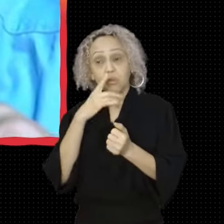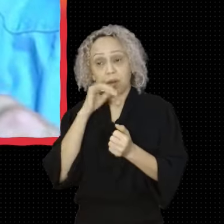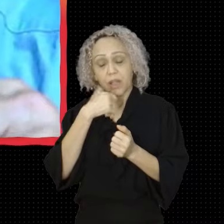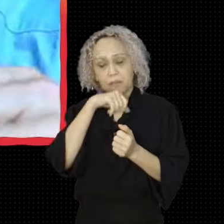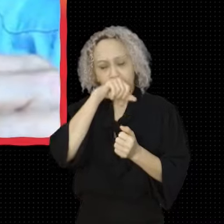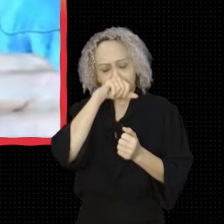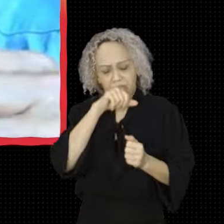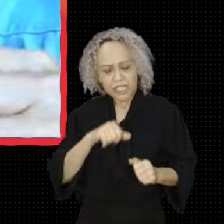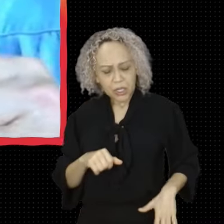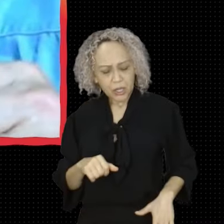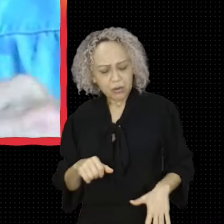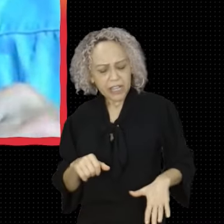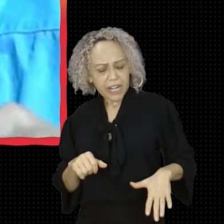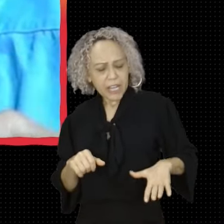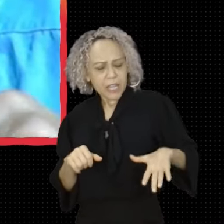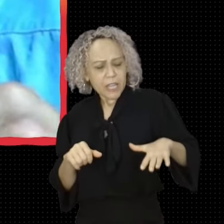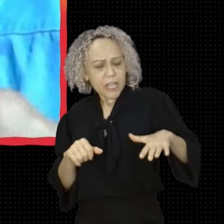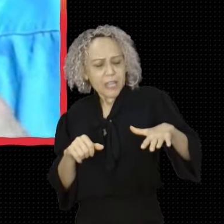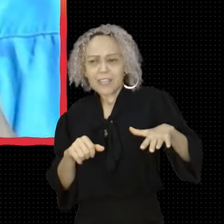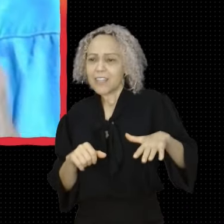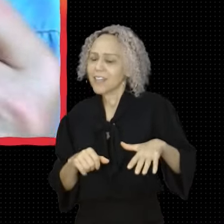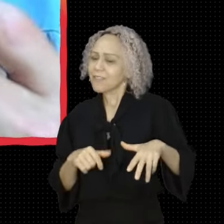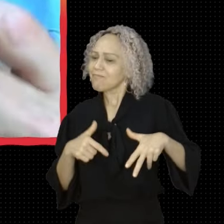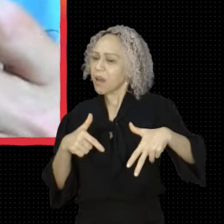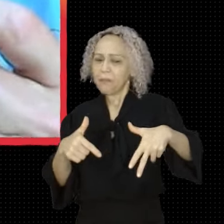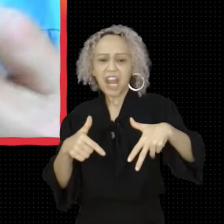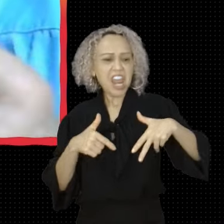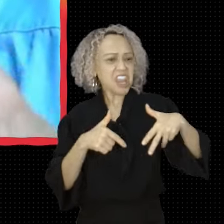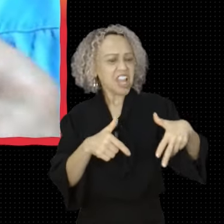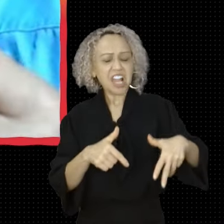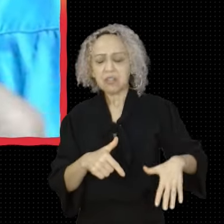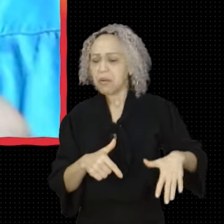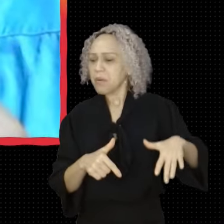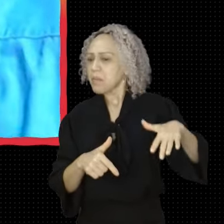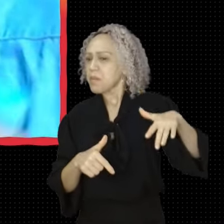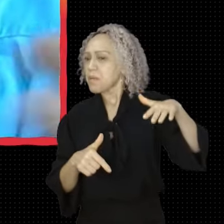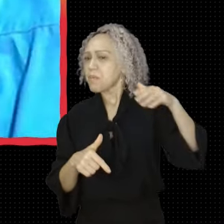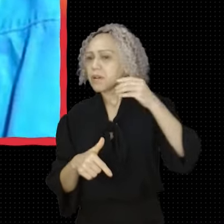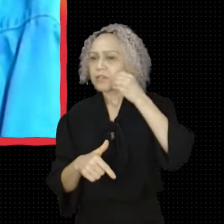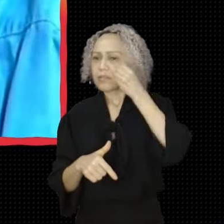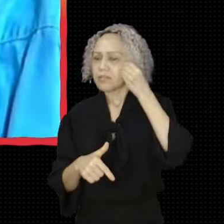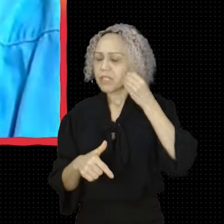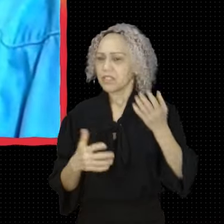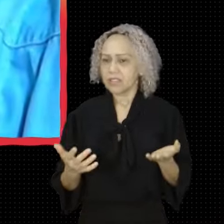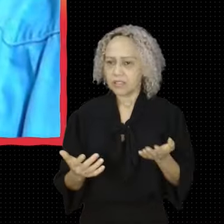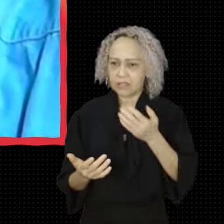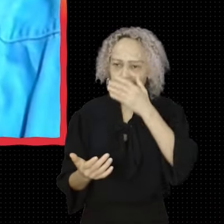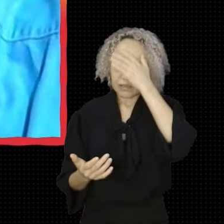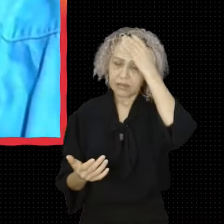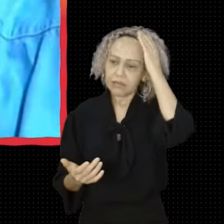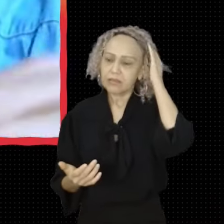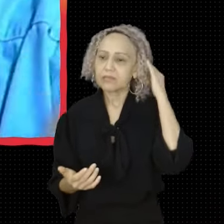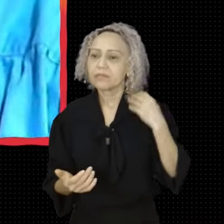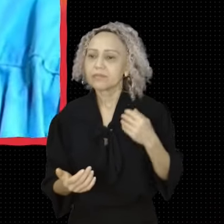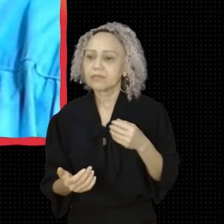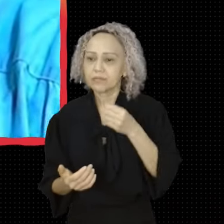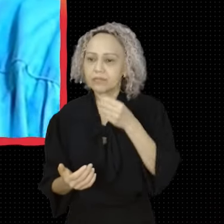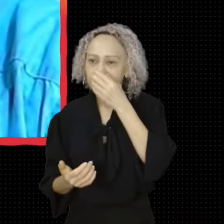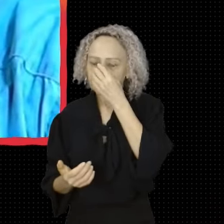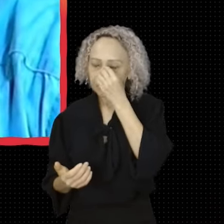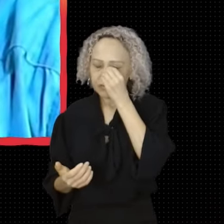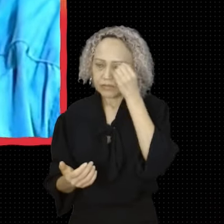máximo, eu adorava quando era ano de eleição. E aí quando eu converso com pessoas que são mais novas do que eu agora, quando a gente fez esse movimento de... para as pessoas tirarem o